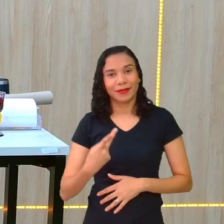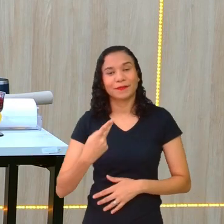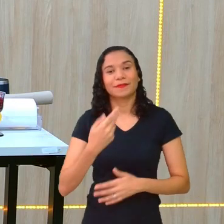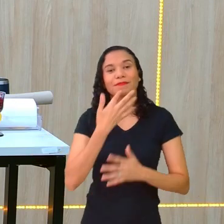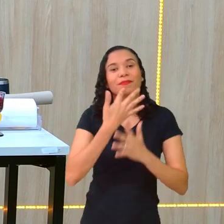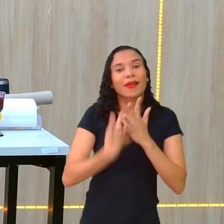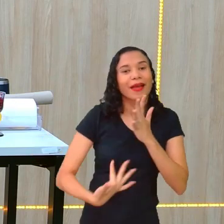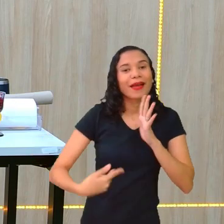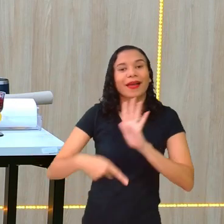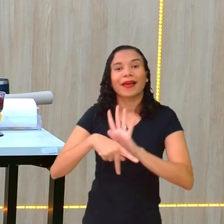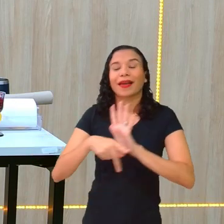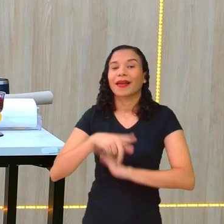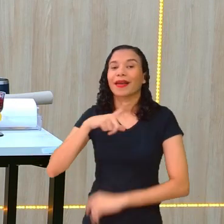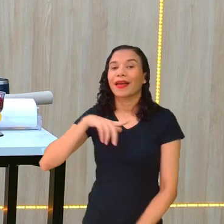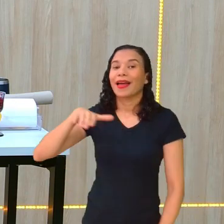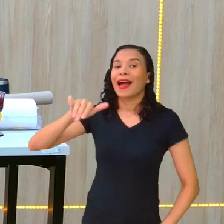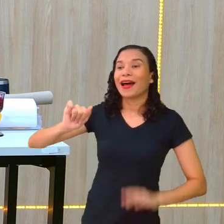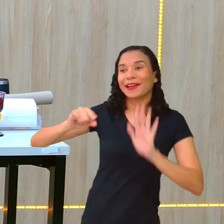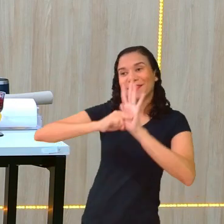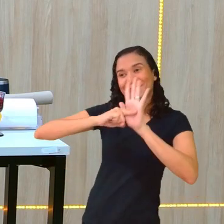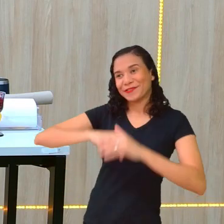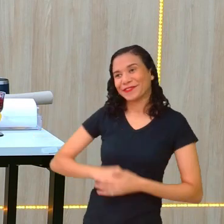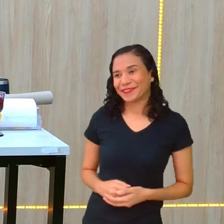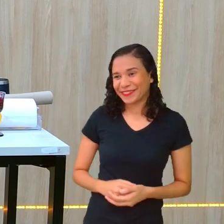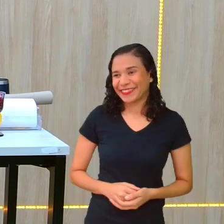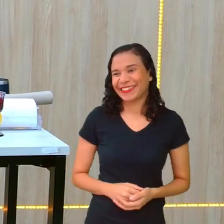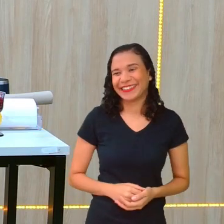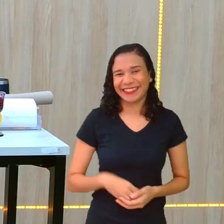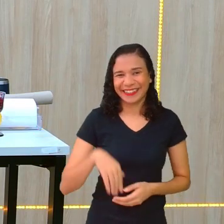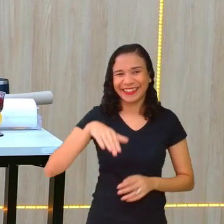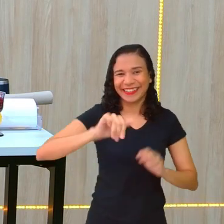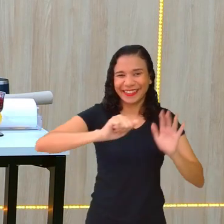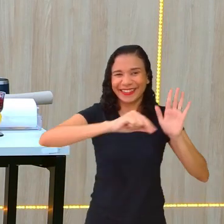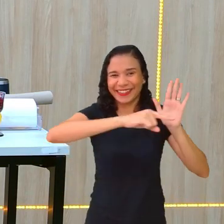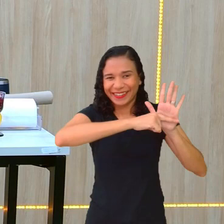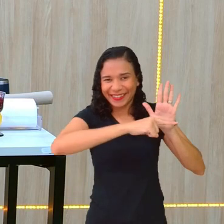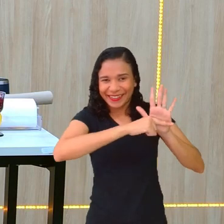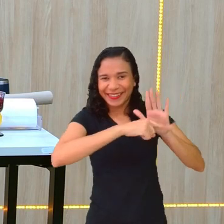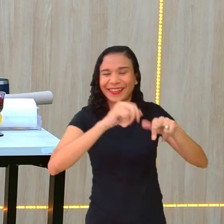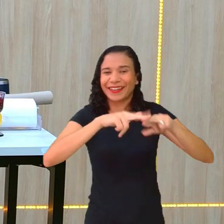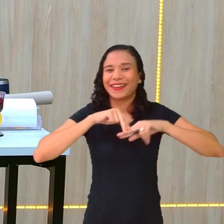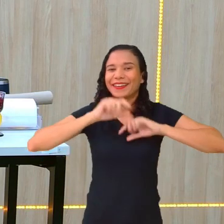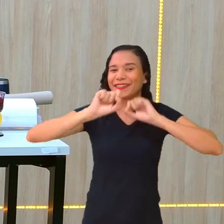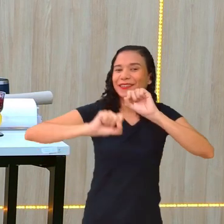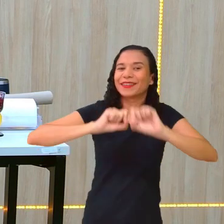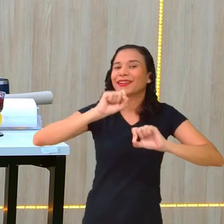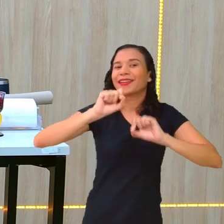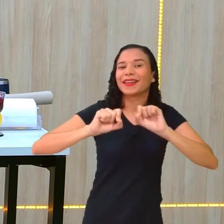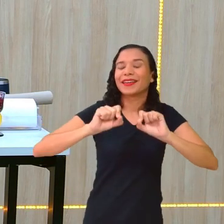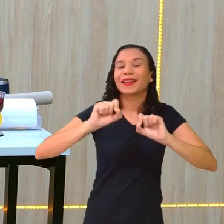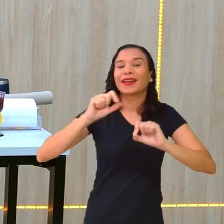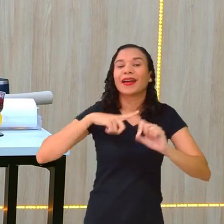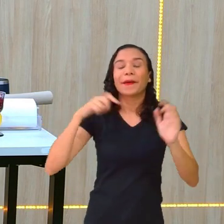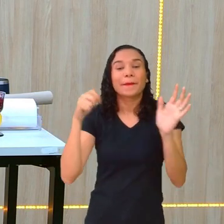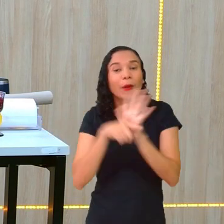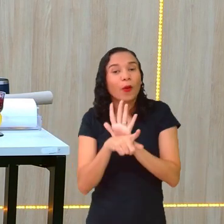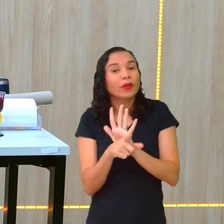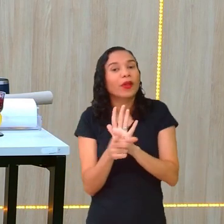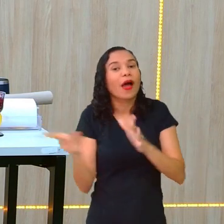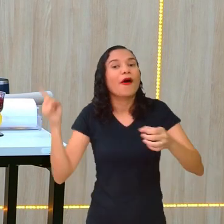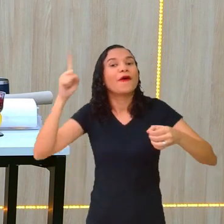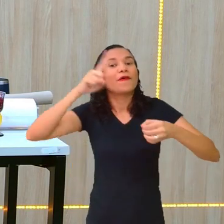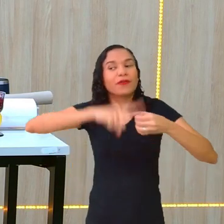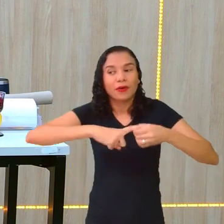Qual é o teu tipo de sangue aí, Helena? A negativo. Então, aí a questão, a gente vai